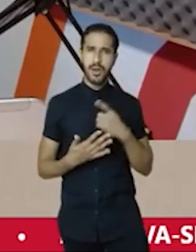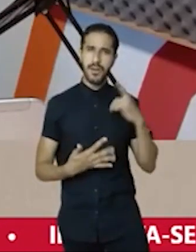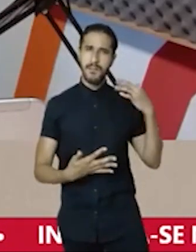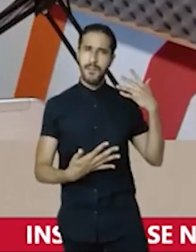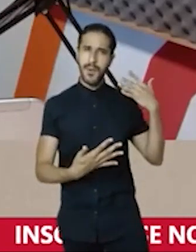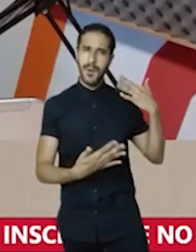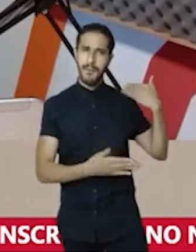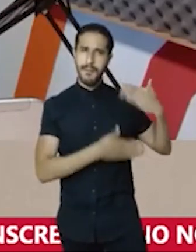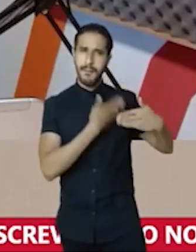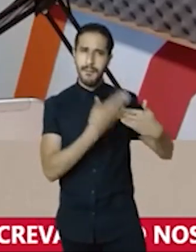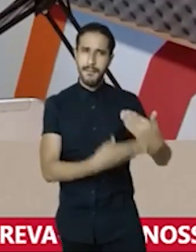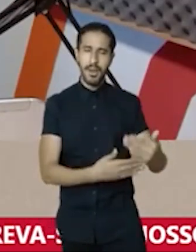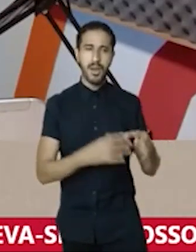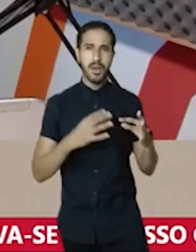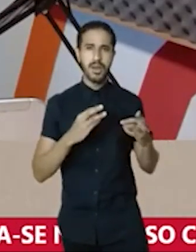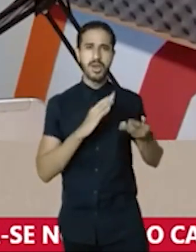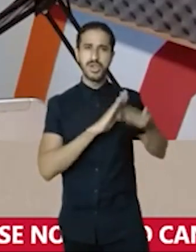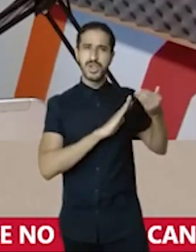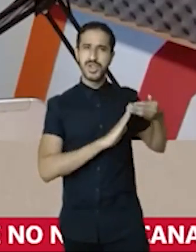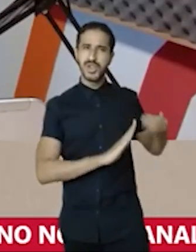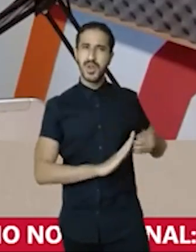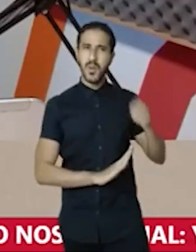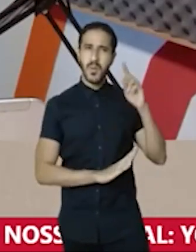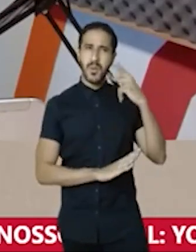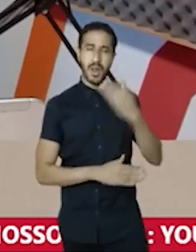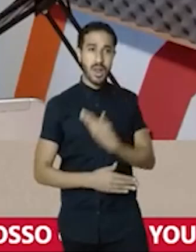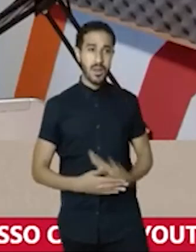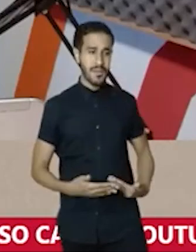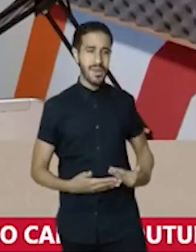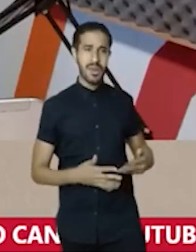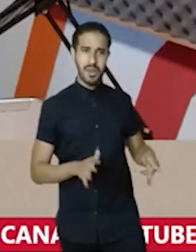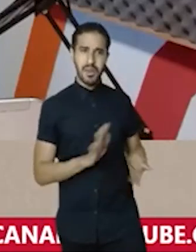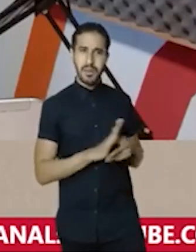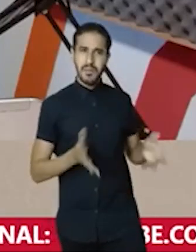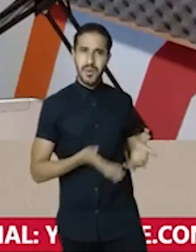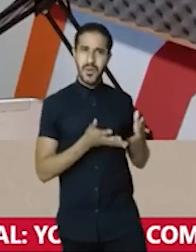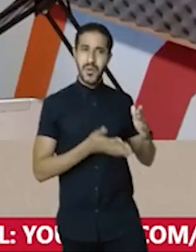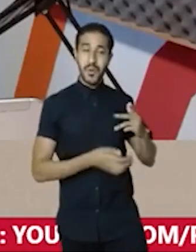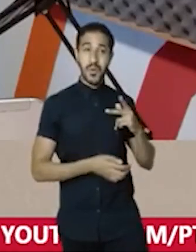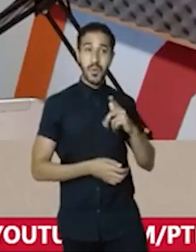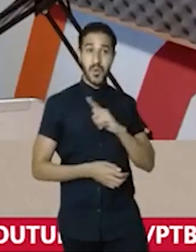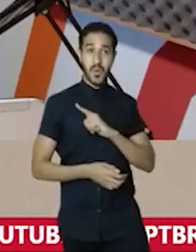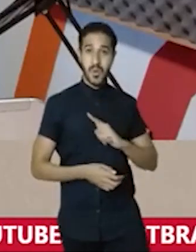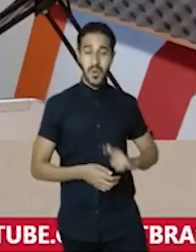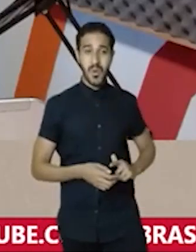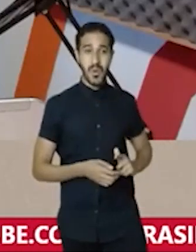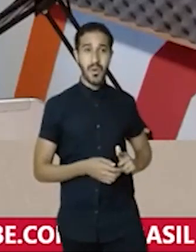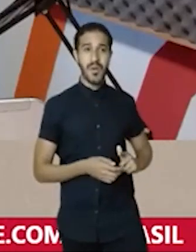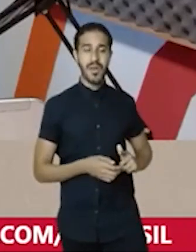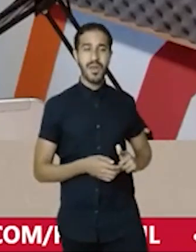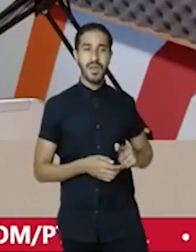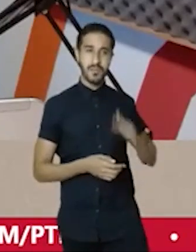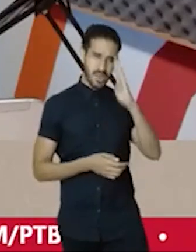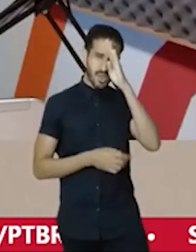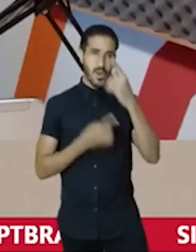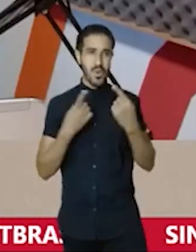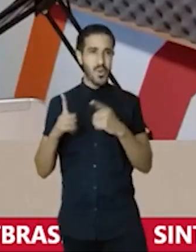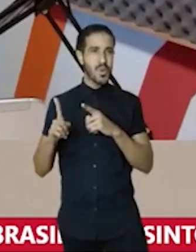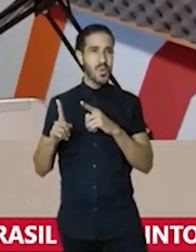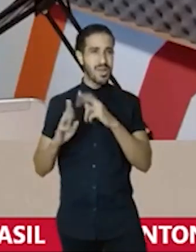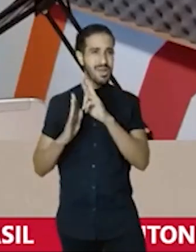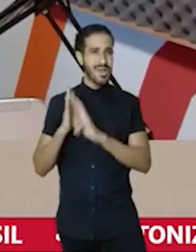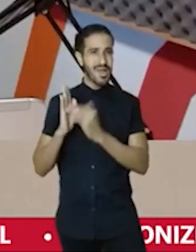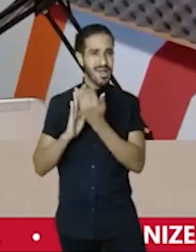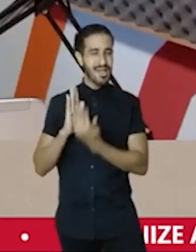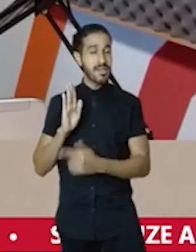uma trajetória de todo o desmonte da política pública que foi promovida no governo do PT, e a gente acaba ali visualizando que